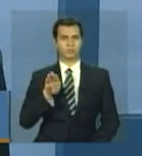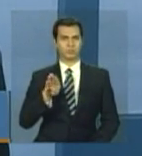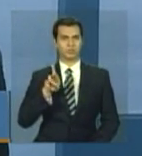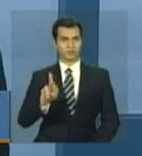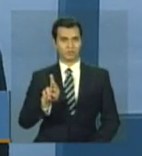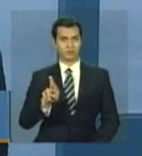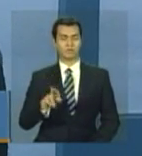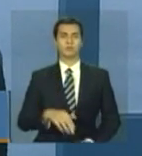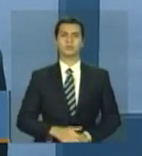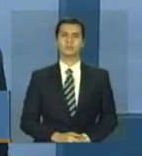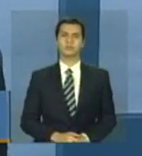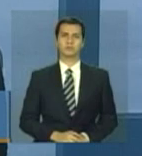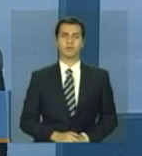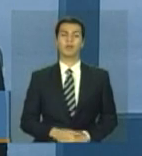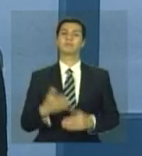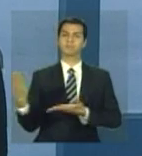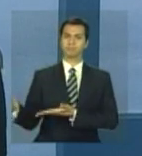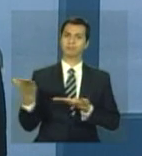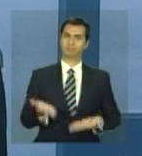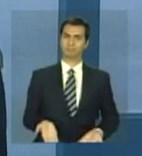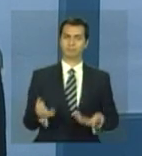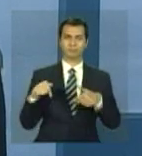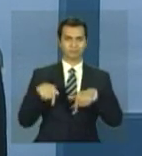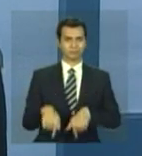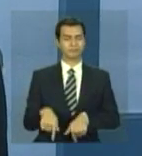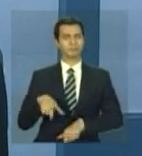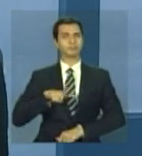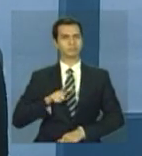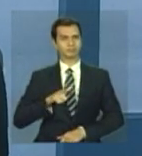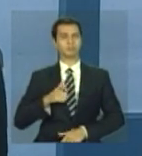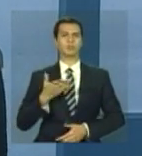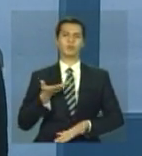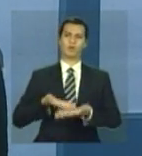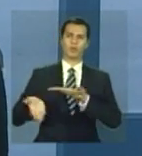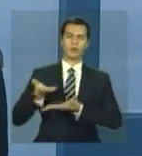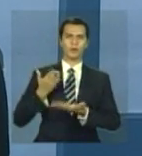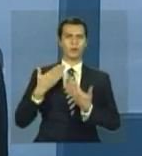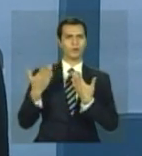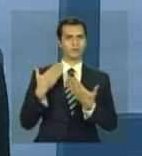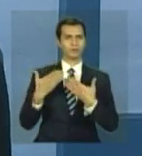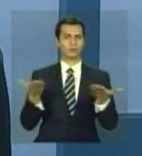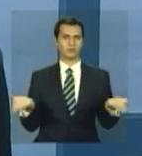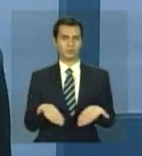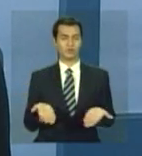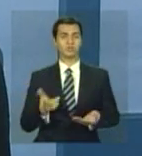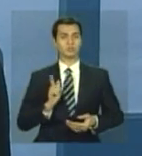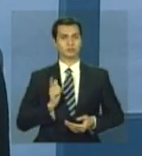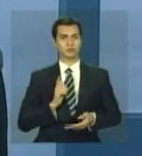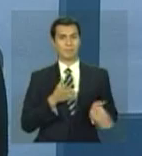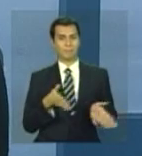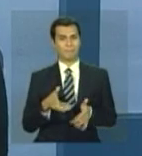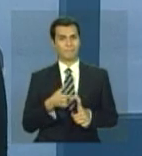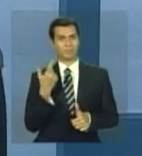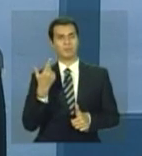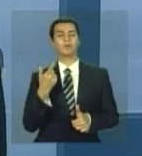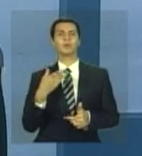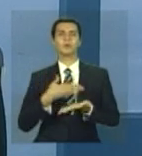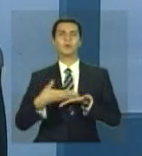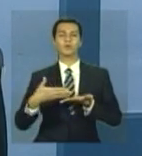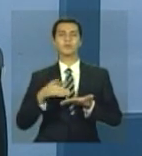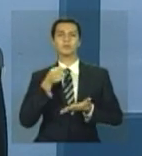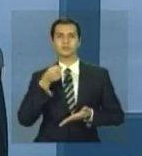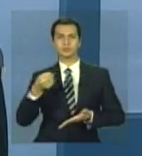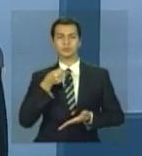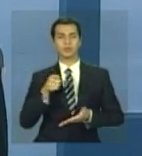tele@mds.gov.br. E para conversar sobre esses assuntos, a gente recebe hoje, nesse primeiro bloco, a Secretária Nacional de